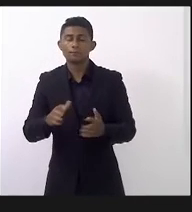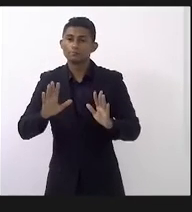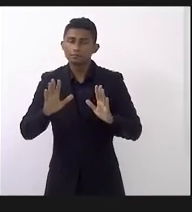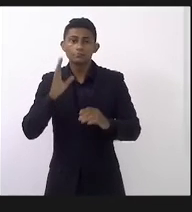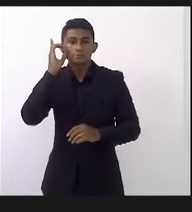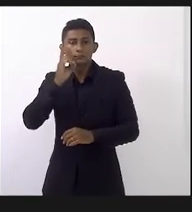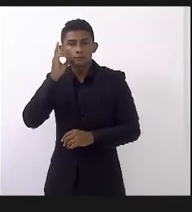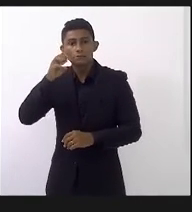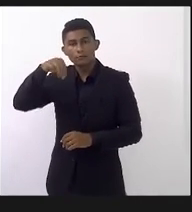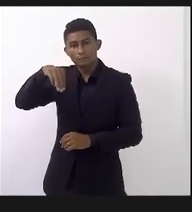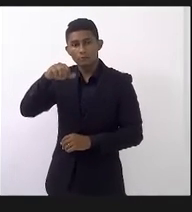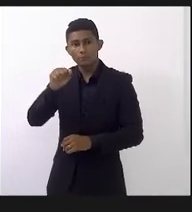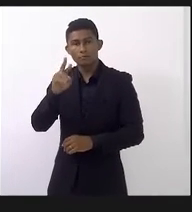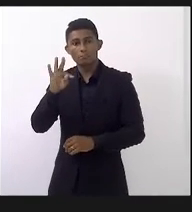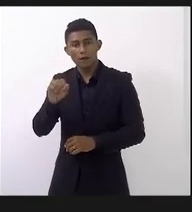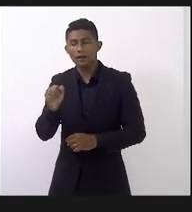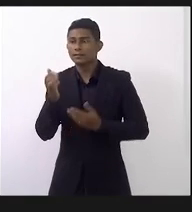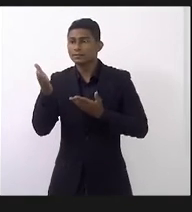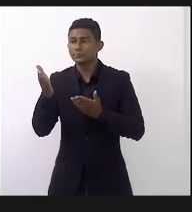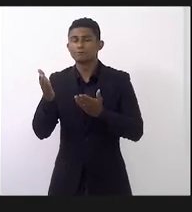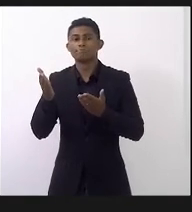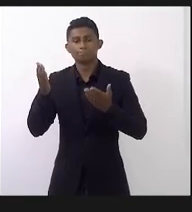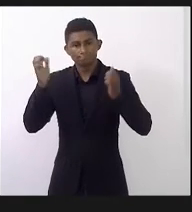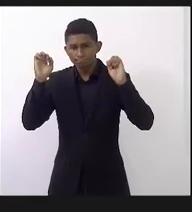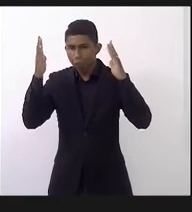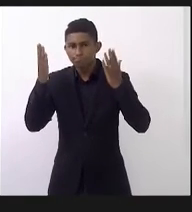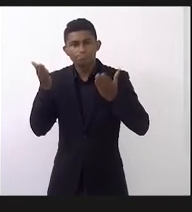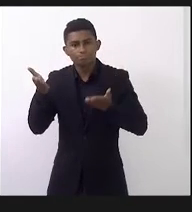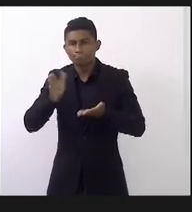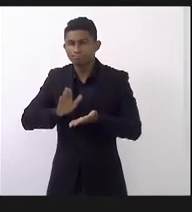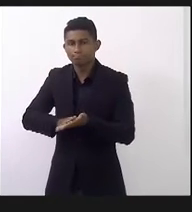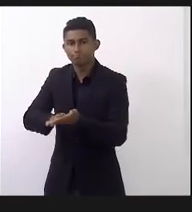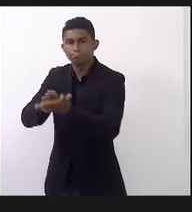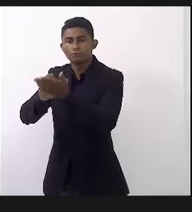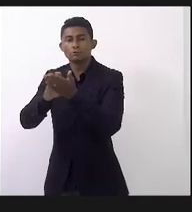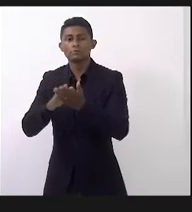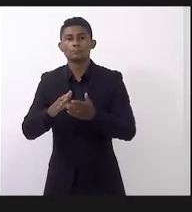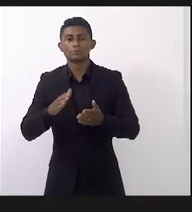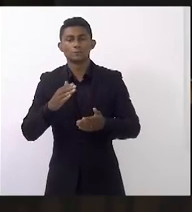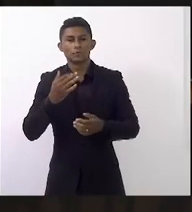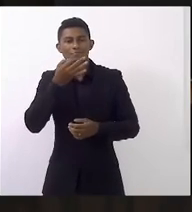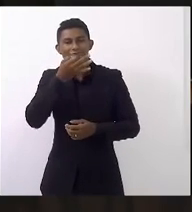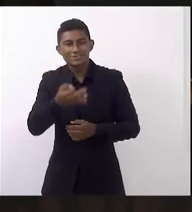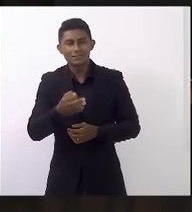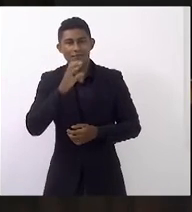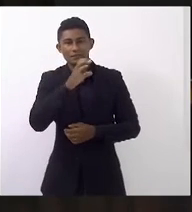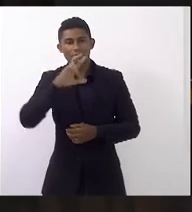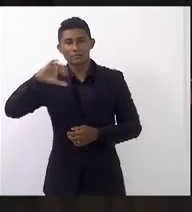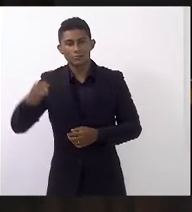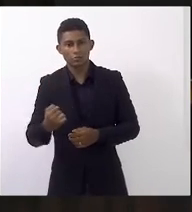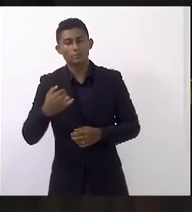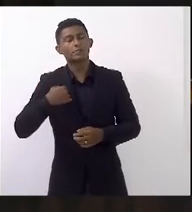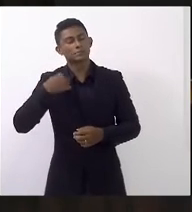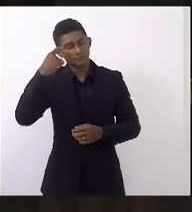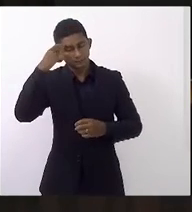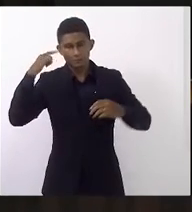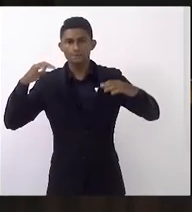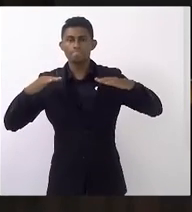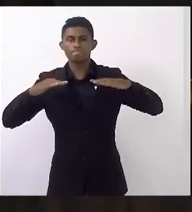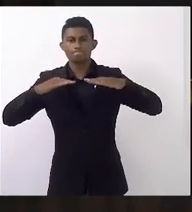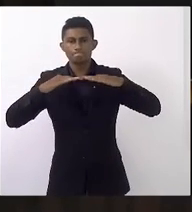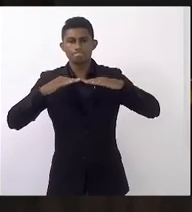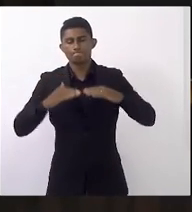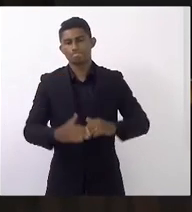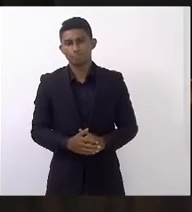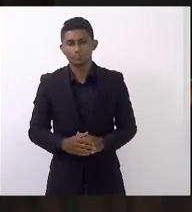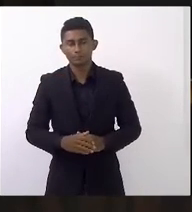que eu concordo com o parecer da CCJ. Obrigado, deputado enfermeira Rejane.